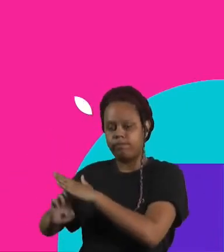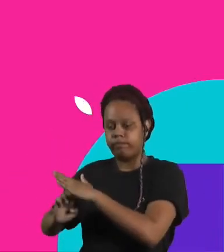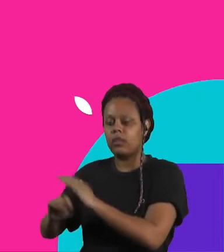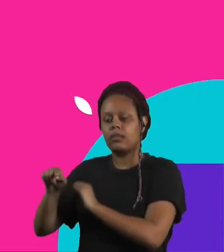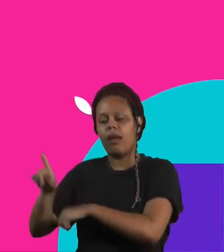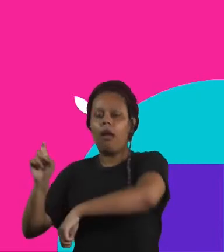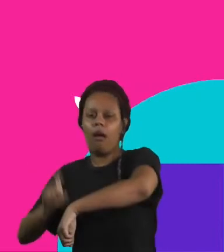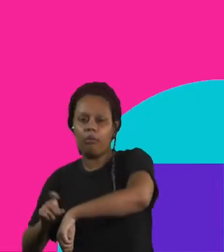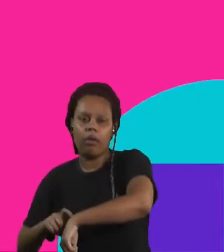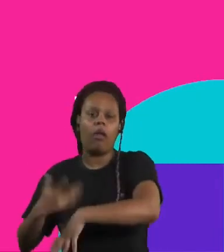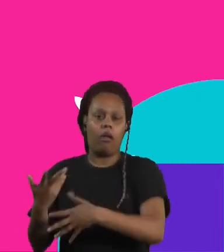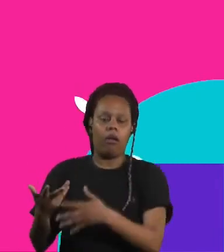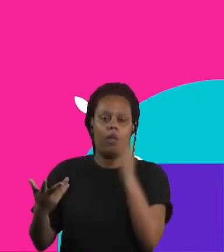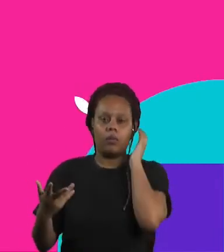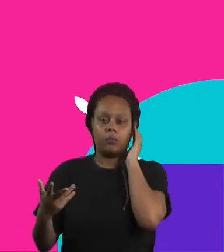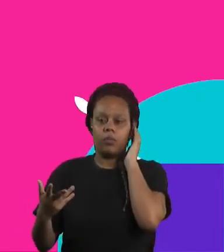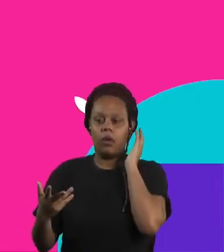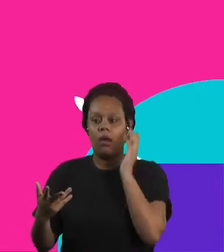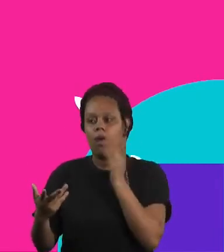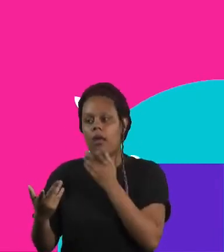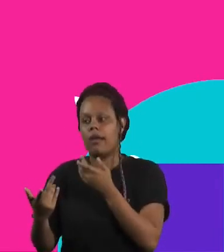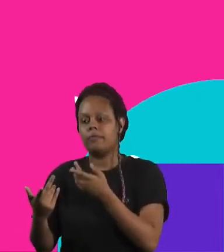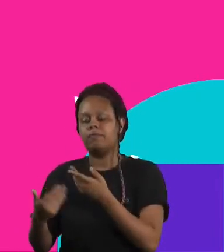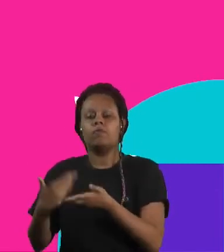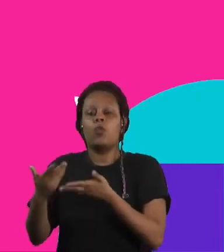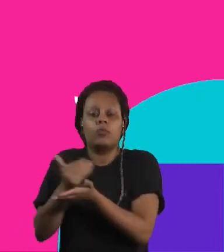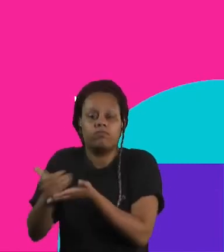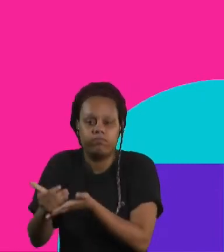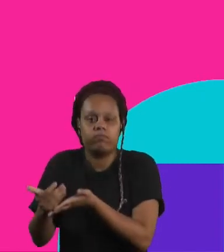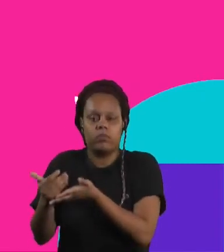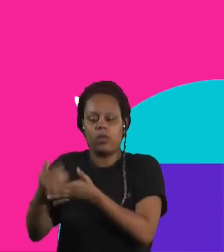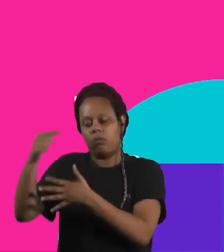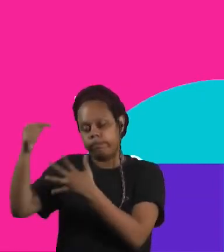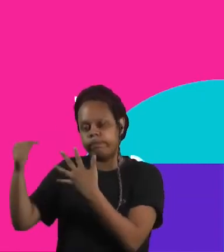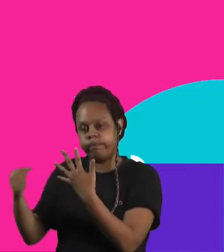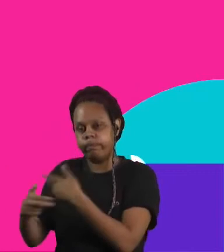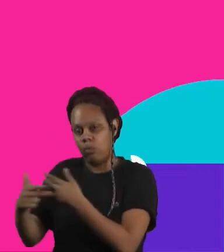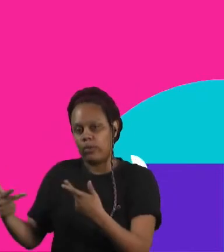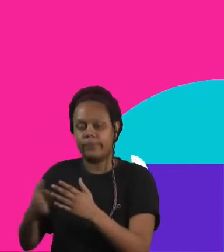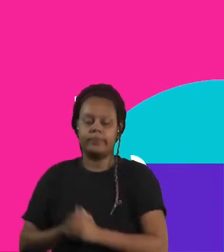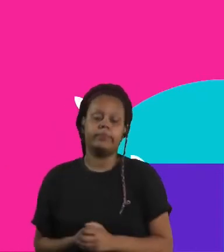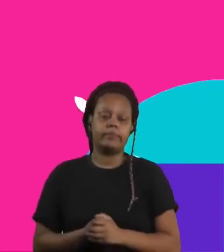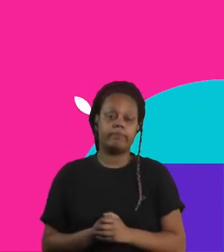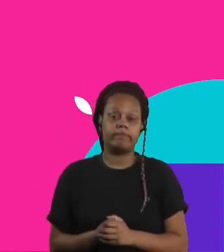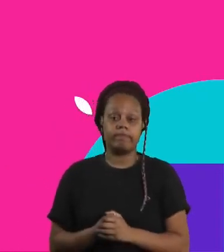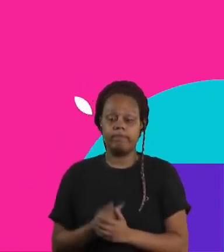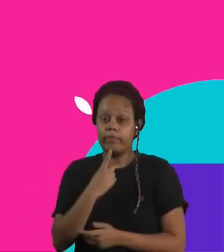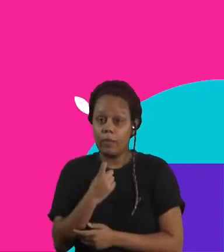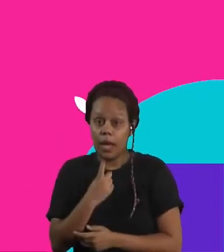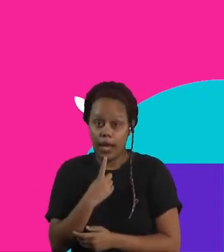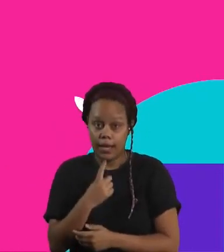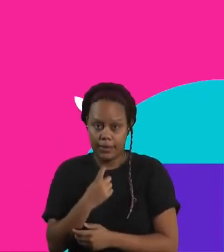gente está lá, há quanto tempo a usina existe, enfim, tem uma série de coisas que tem que levar em conta. Aquele amarelinho